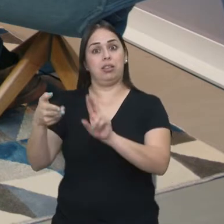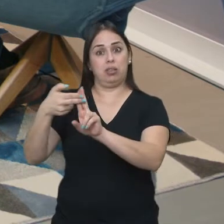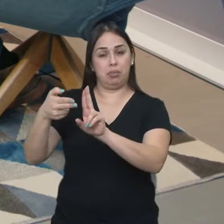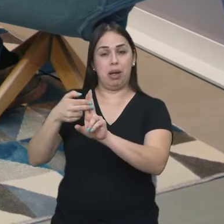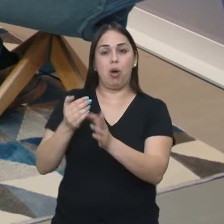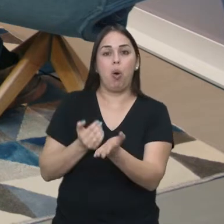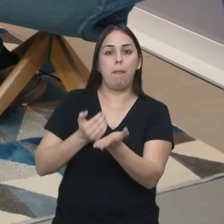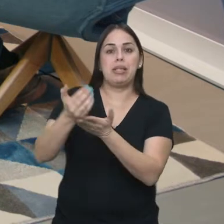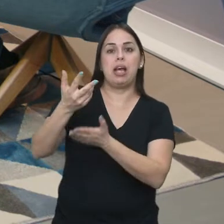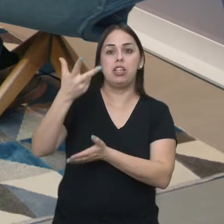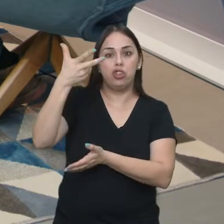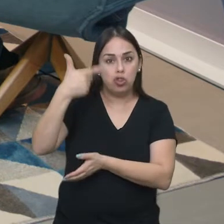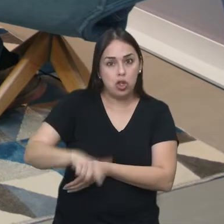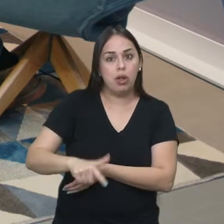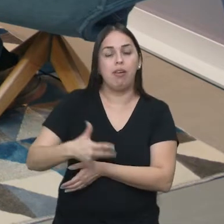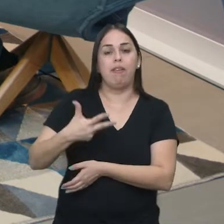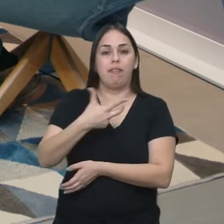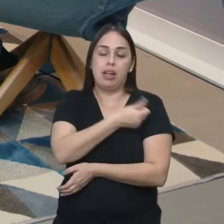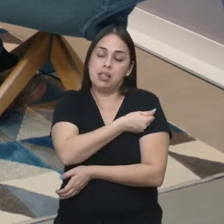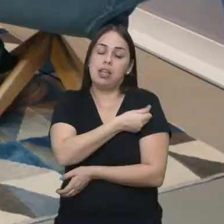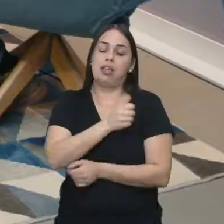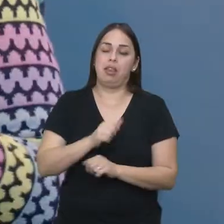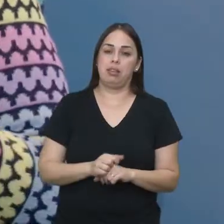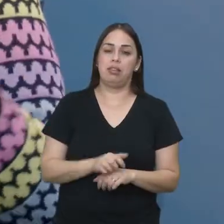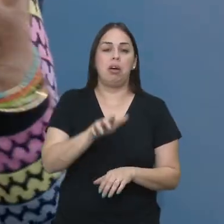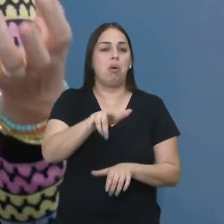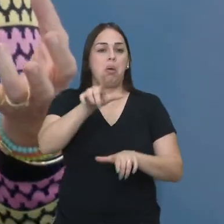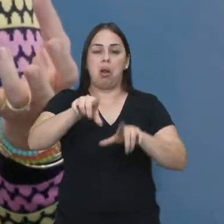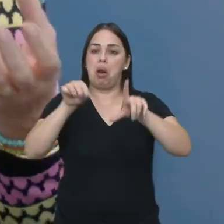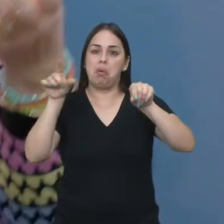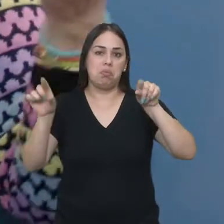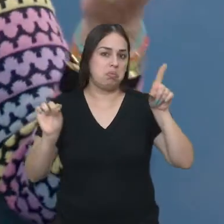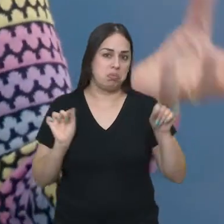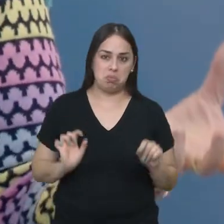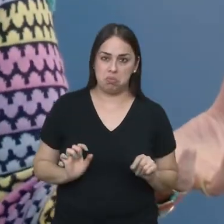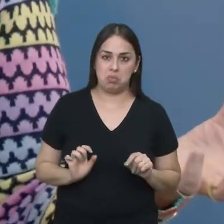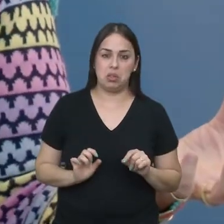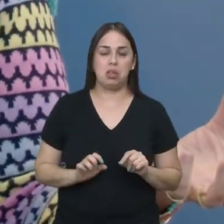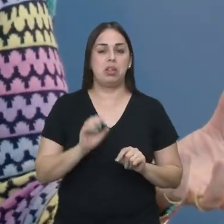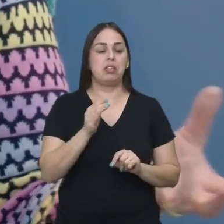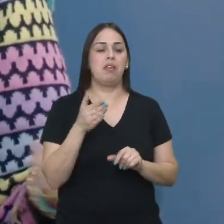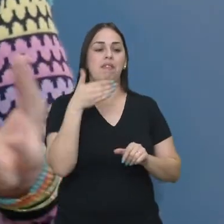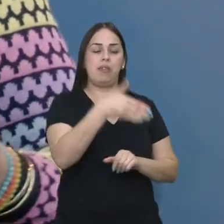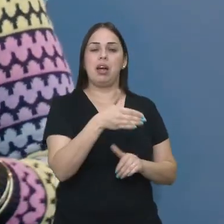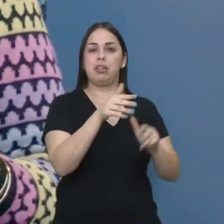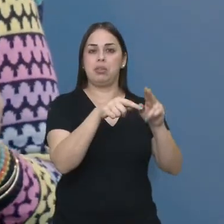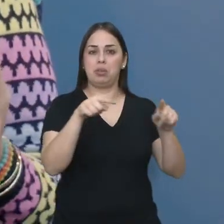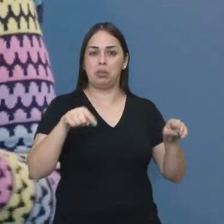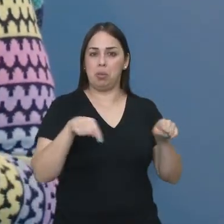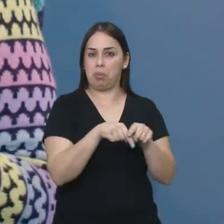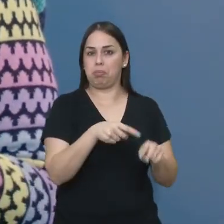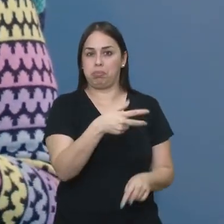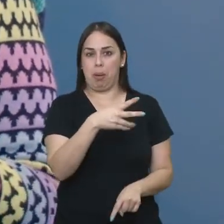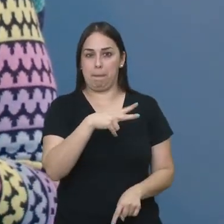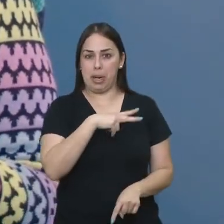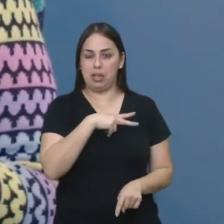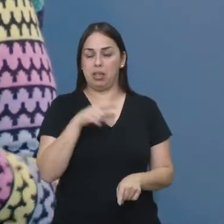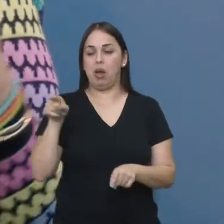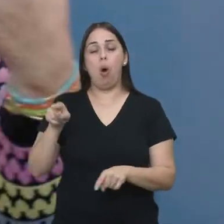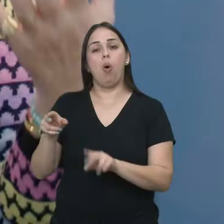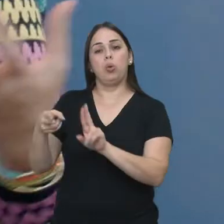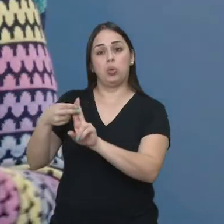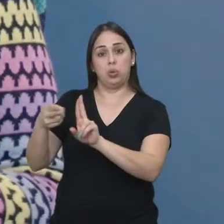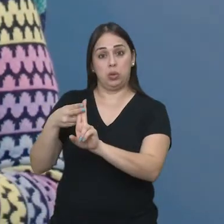reiniciar todas essas vacinas. Então, fica a critério da pessoa discutir. Tanto na clínica privada como na rede pública, você tem que garantir o